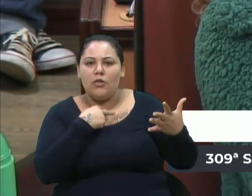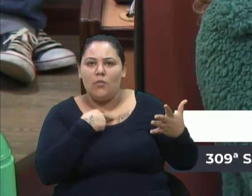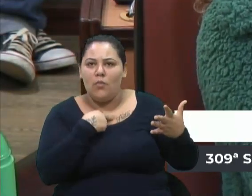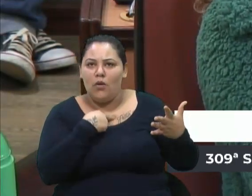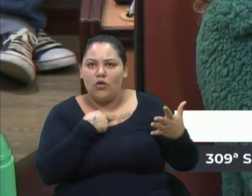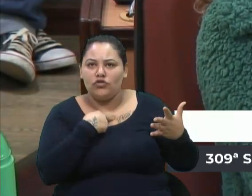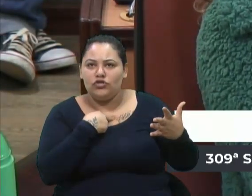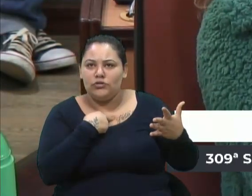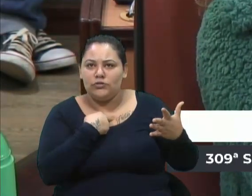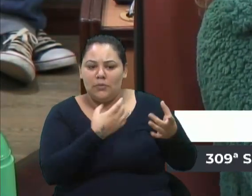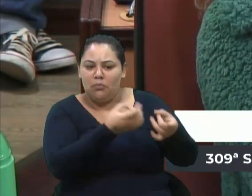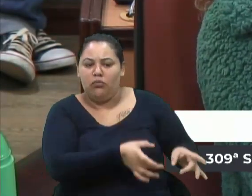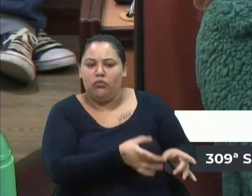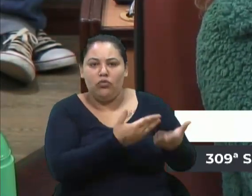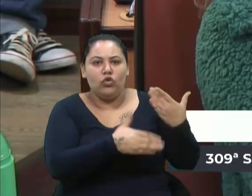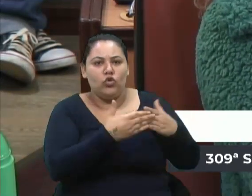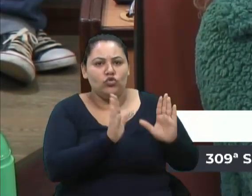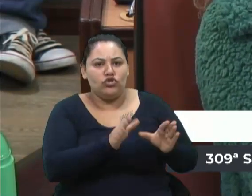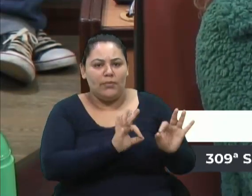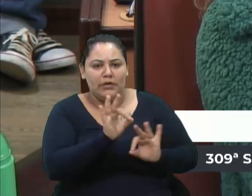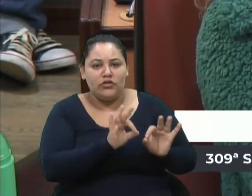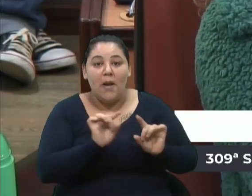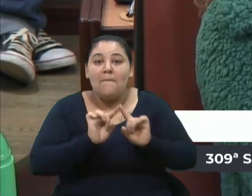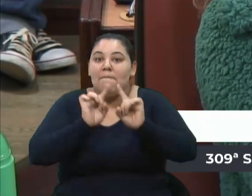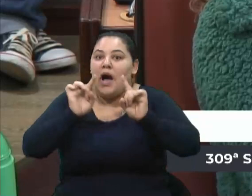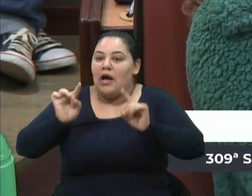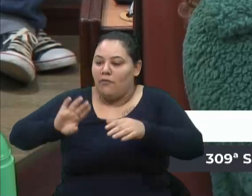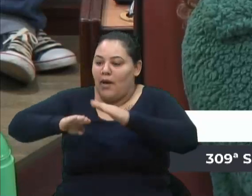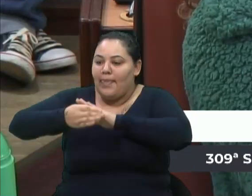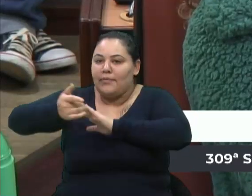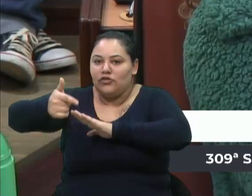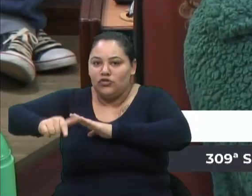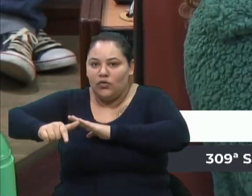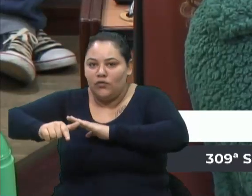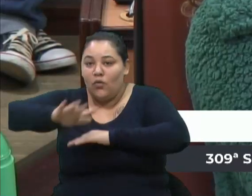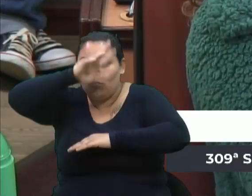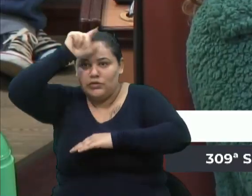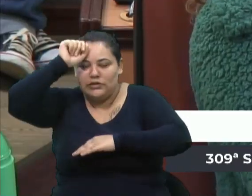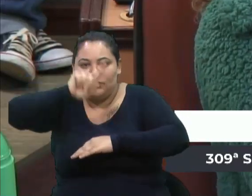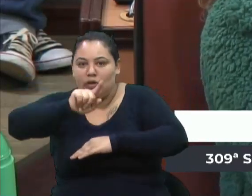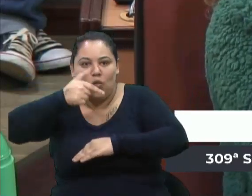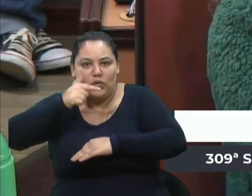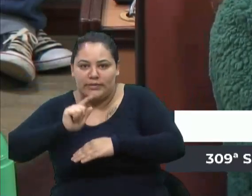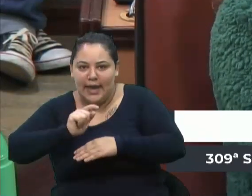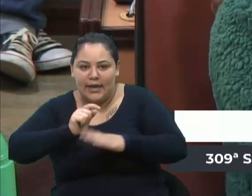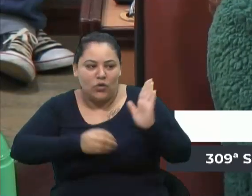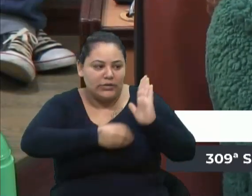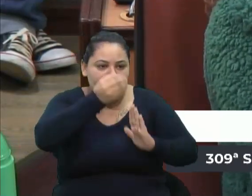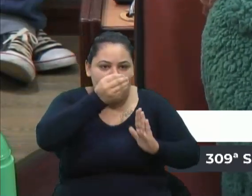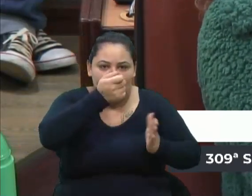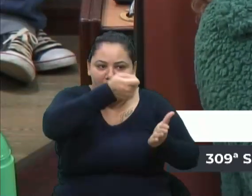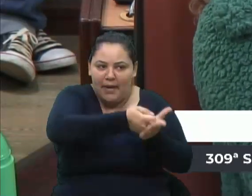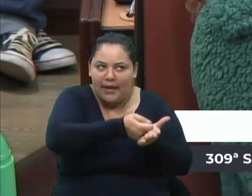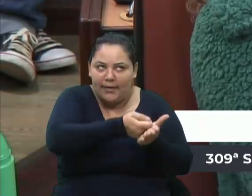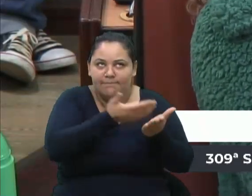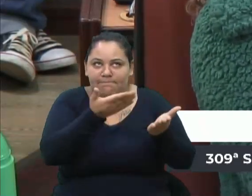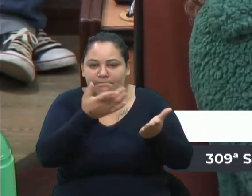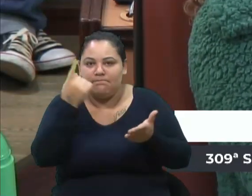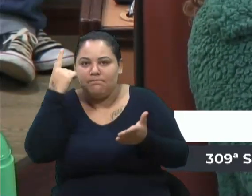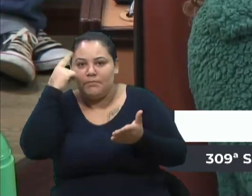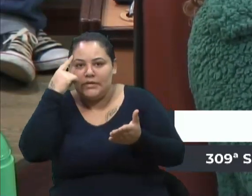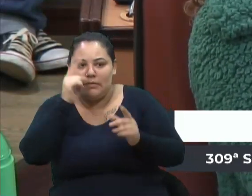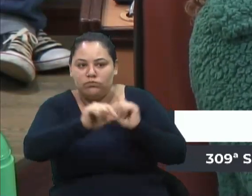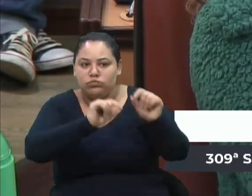que foi planejado até aqui mas sim bom vamos readequar o município não tem como fazer esses aportes vamos pensar em alternativas para